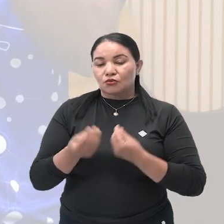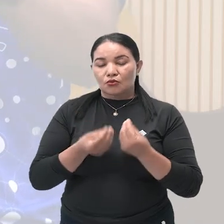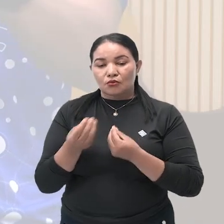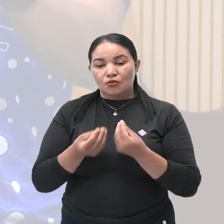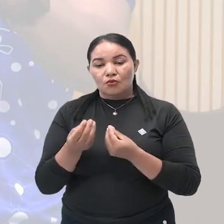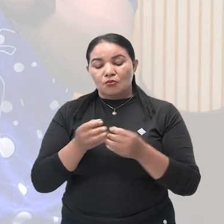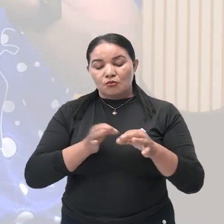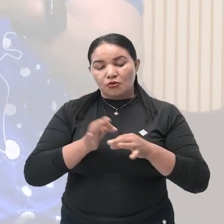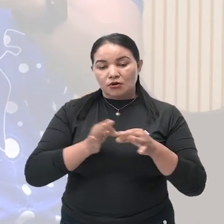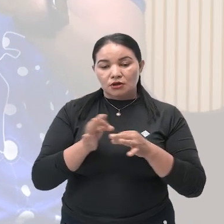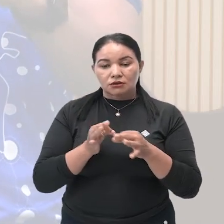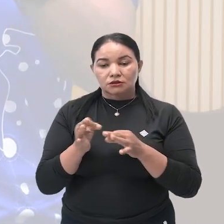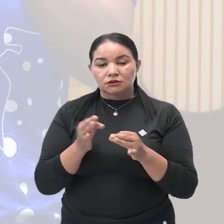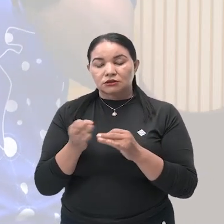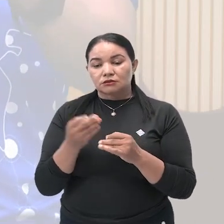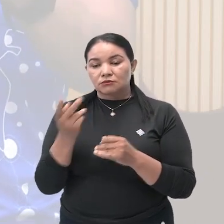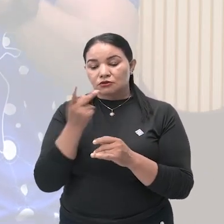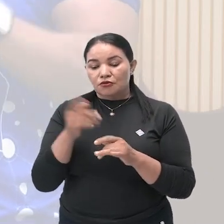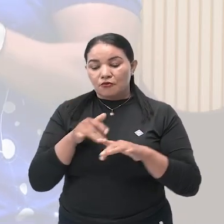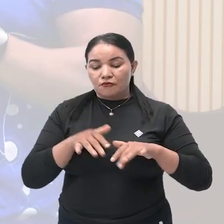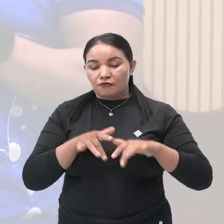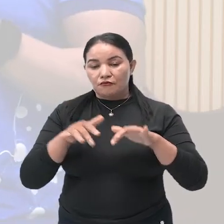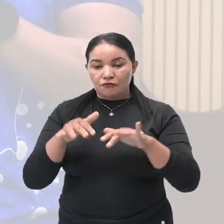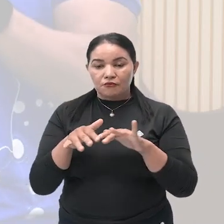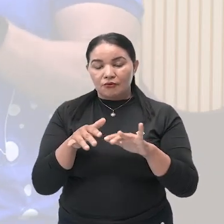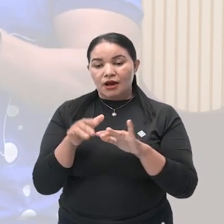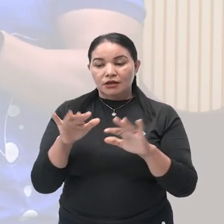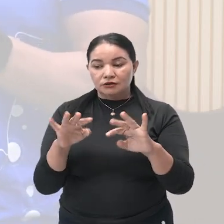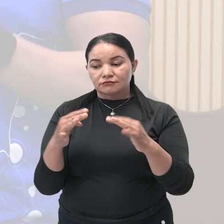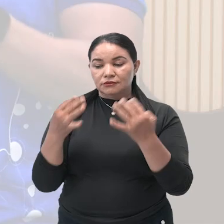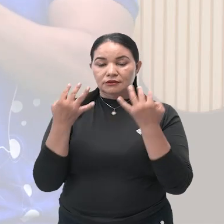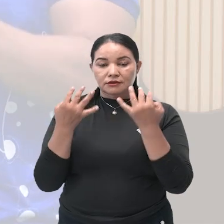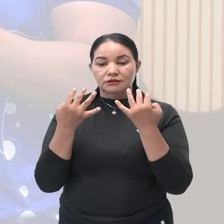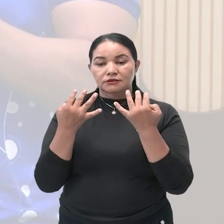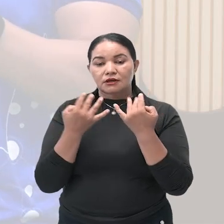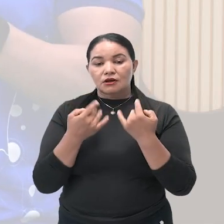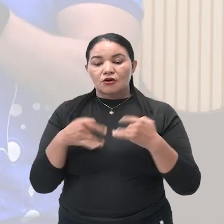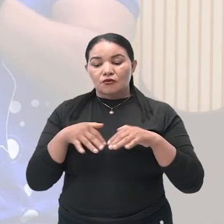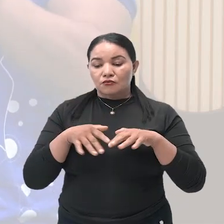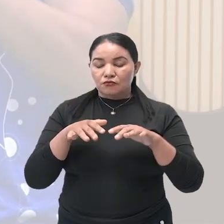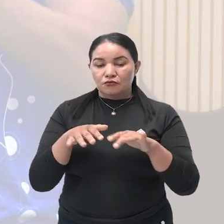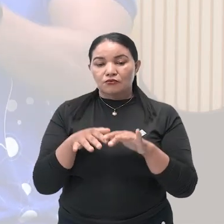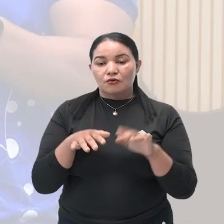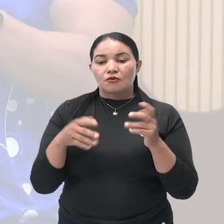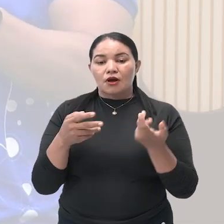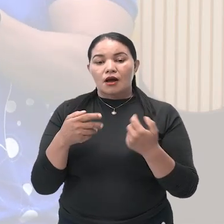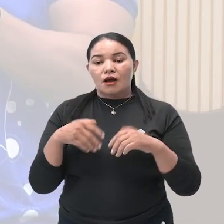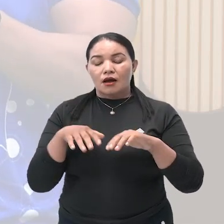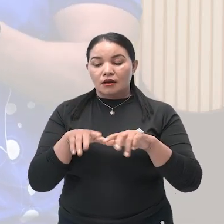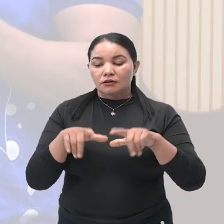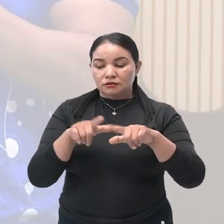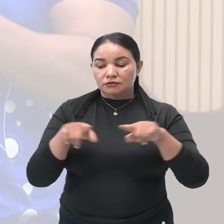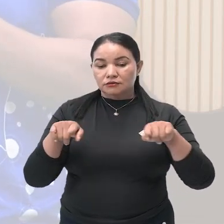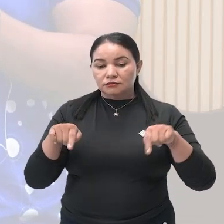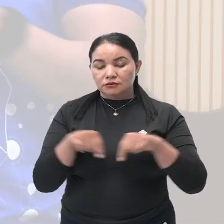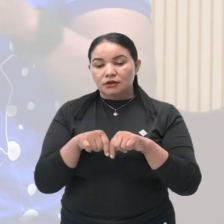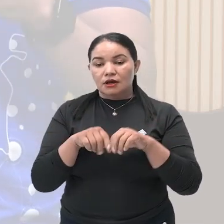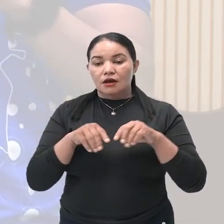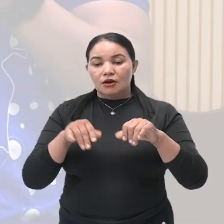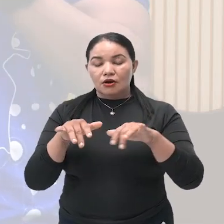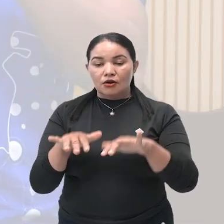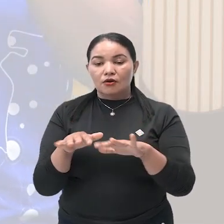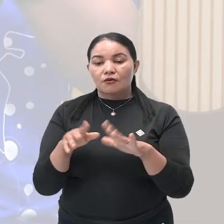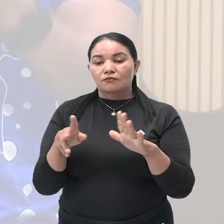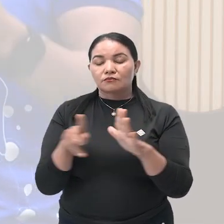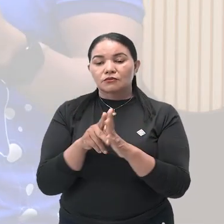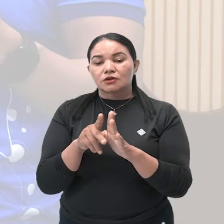como eles fazem para ter essa atenção, como, por exemplo, ocupar as fazendas, ocupar as propriedades, isso acaba, obviamente, criando